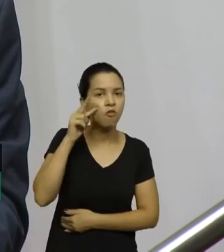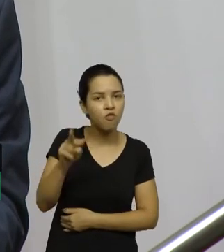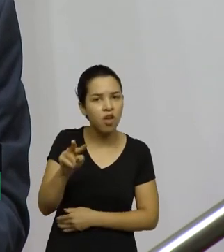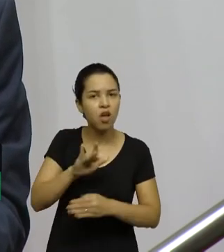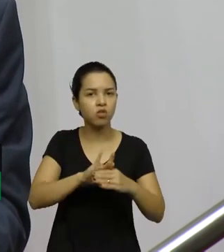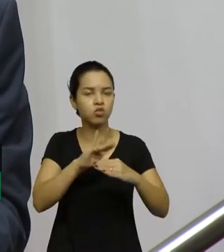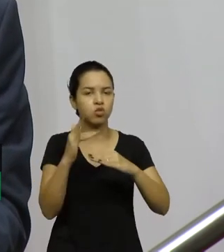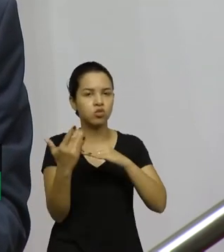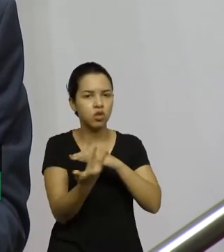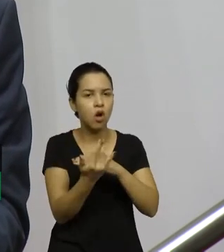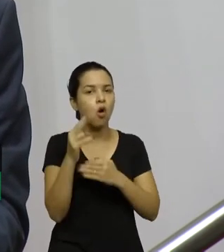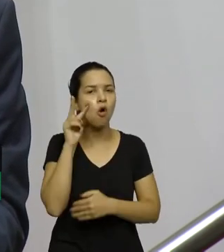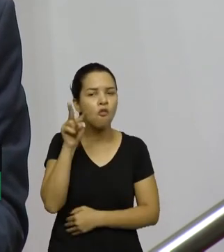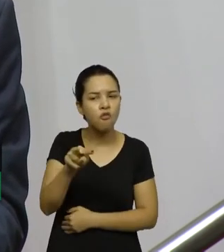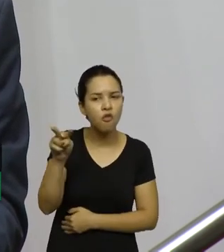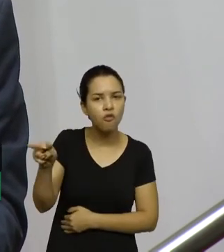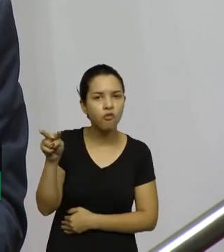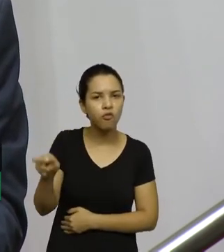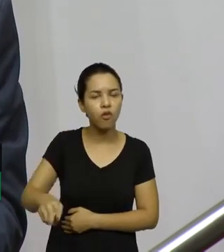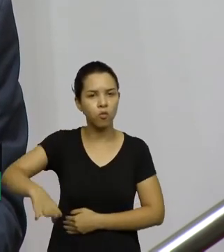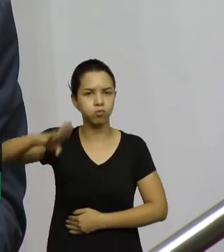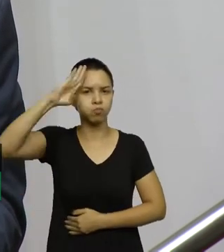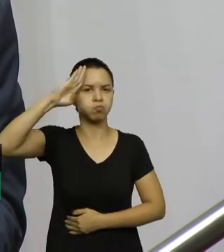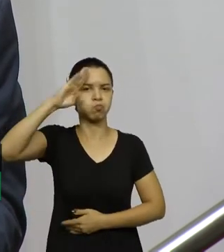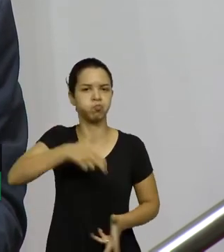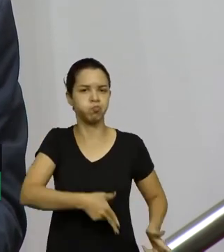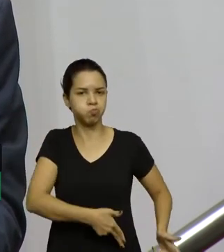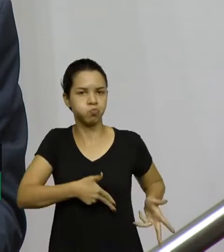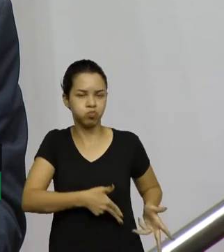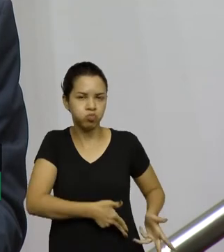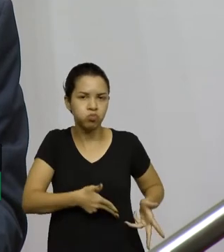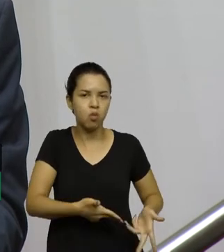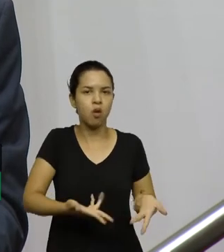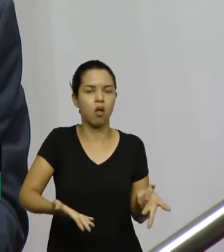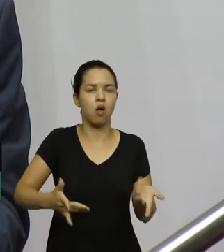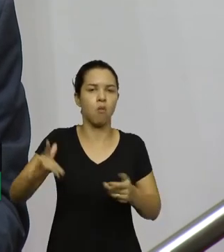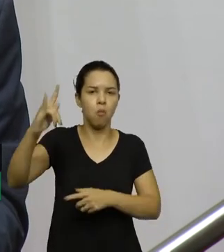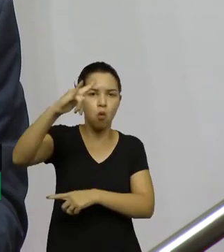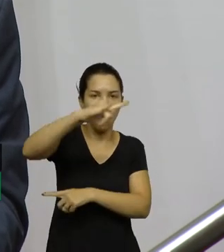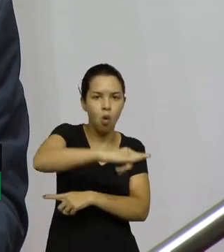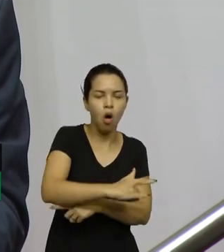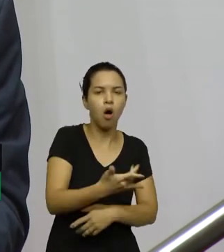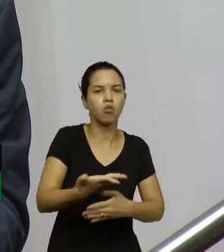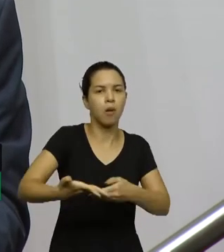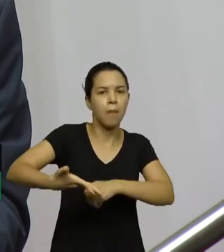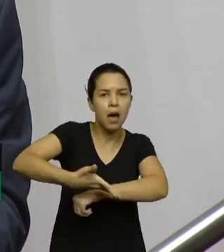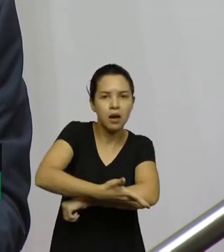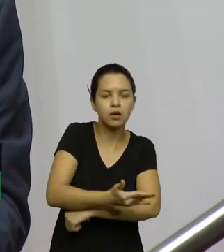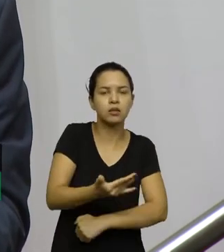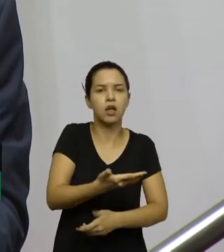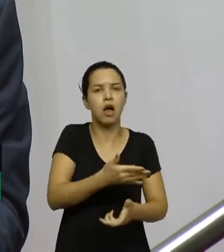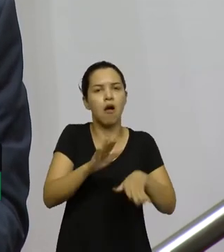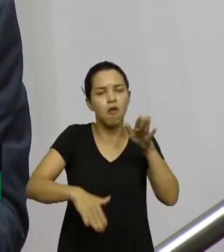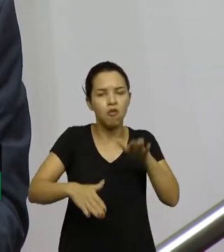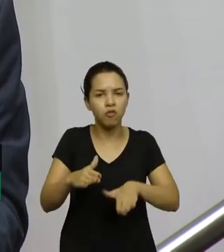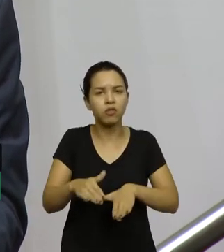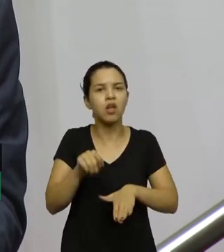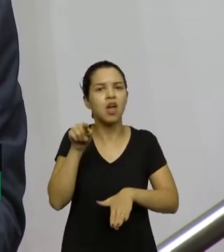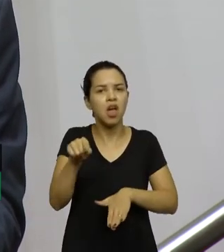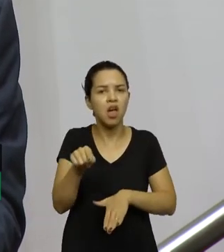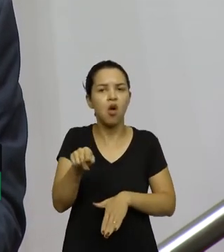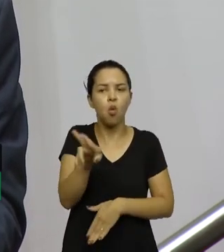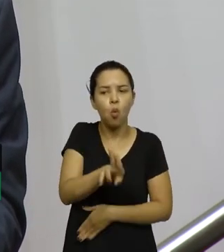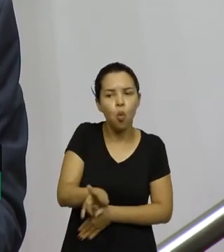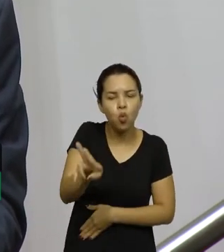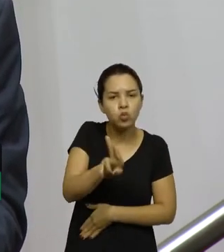sociais, assistimos às Forças Armadas, Exército, Aeronáutica e Marinha, serem muitas vezes usadas